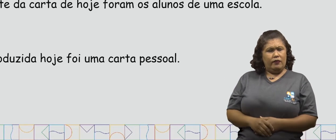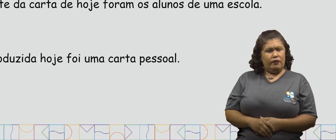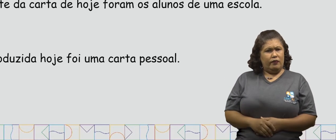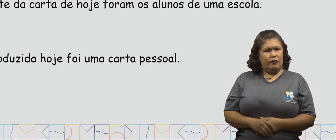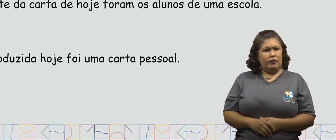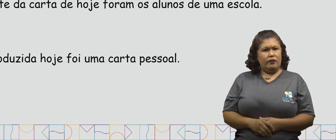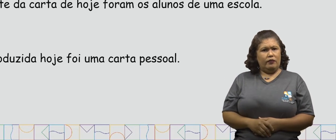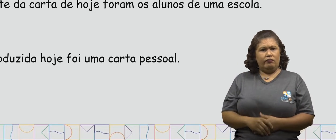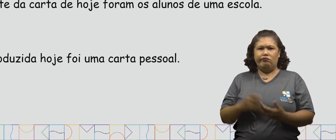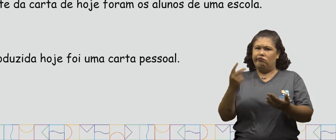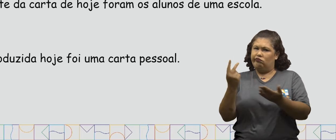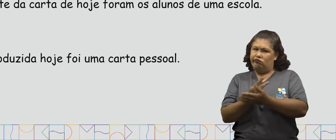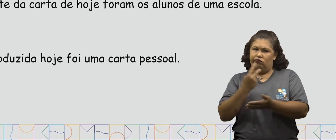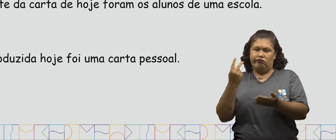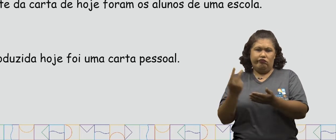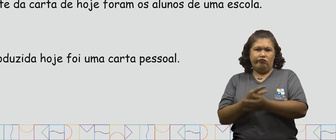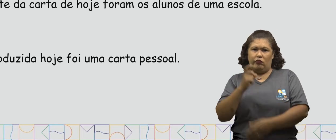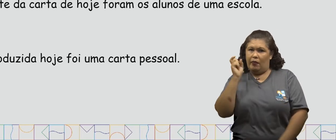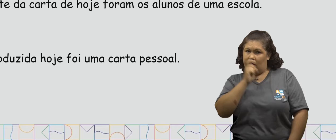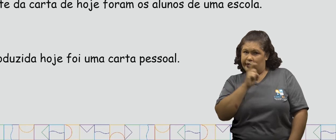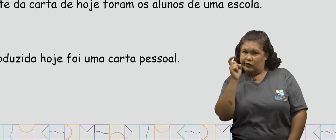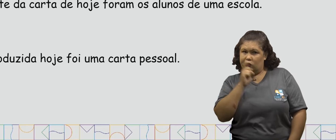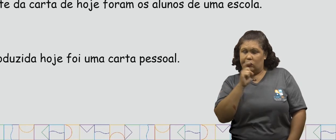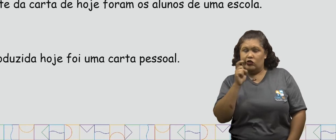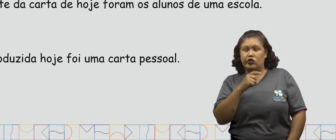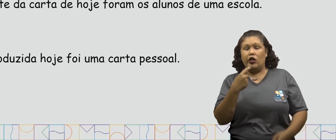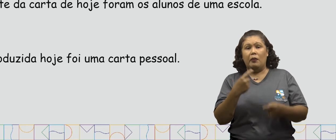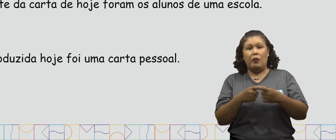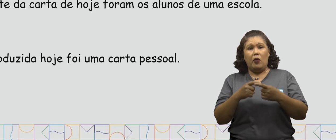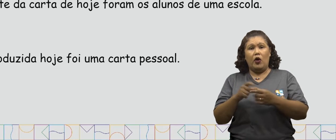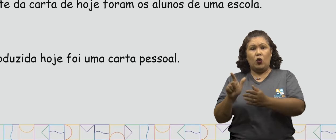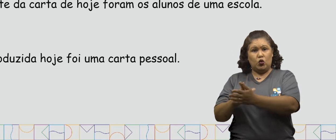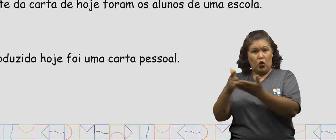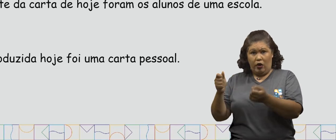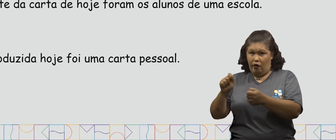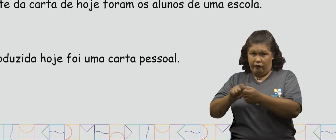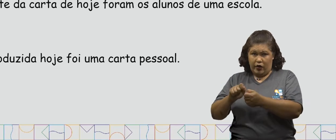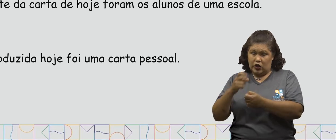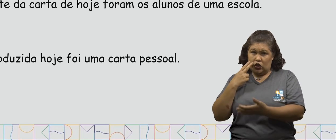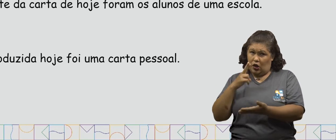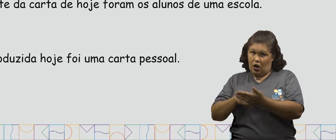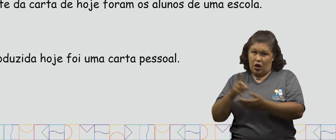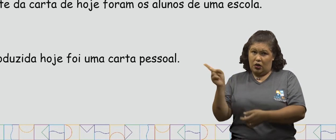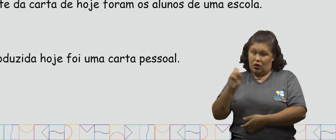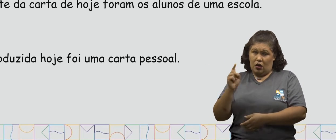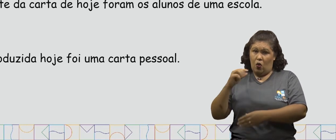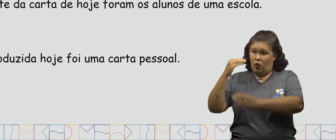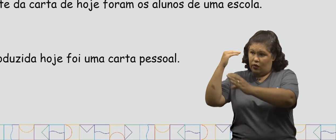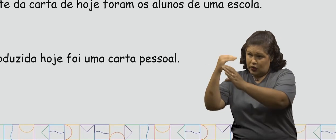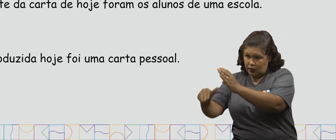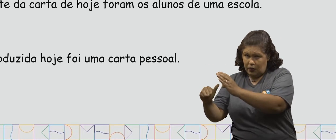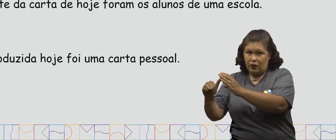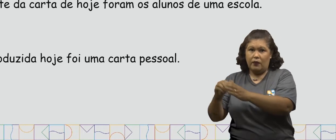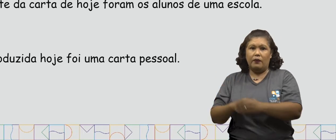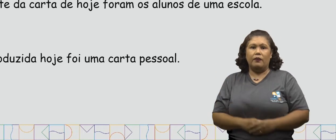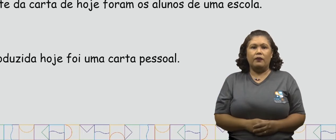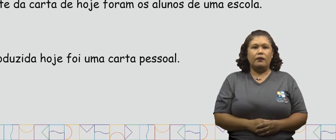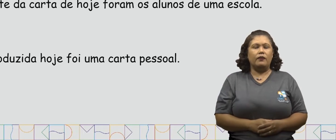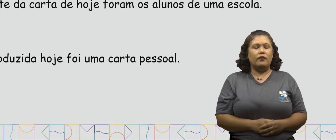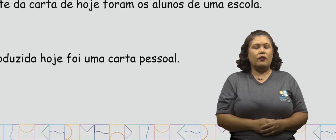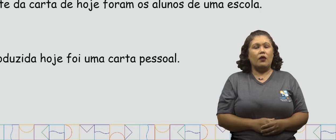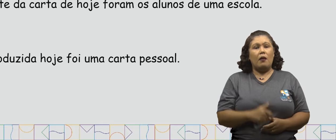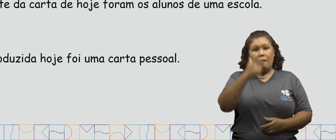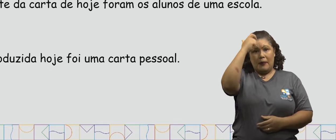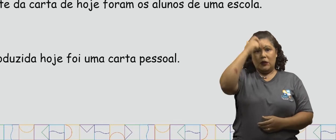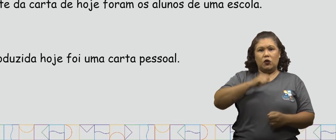É isso mesmo, é falso, pois o Jornal Adicional não produziu a carta, ele recebeu. O remetente da carta